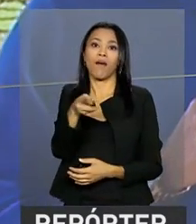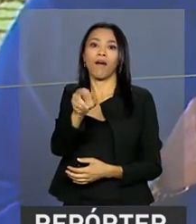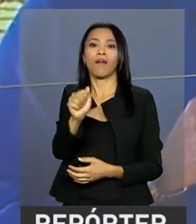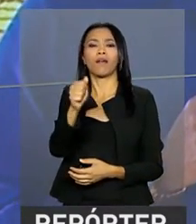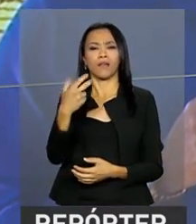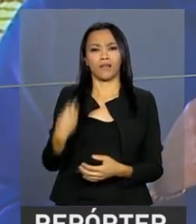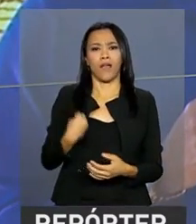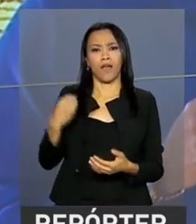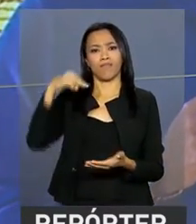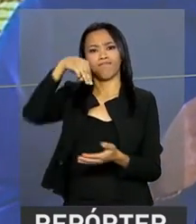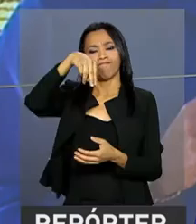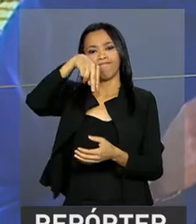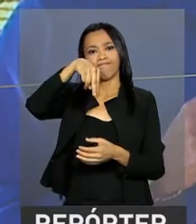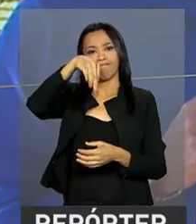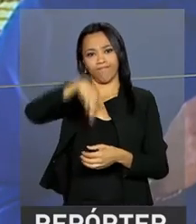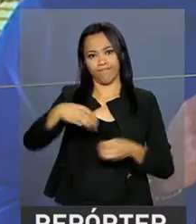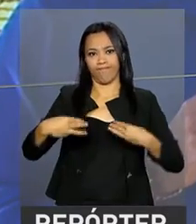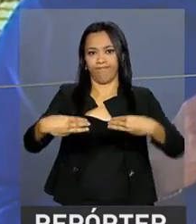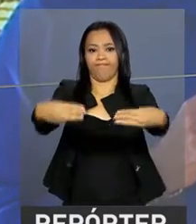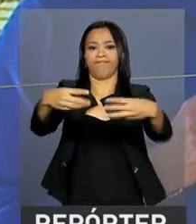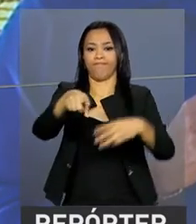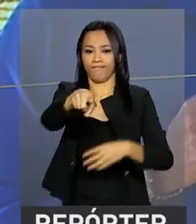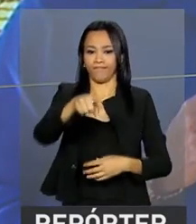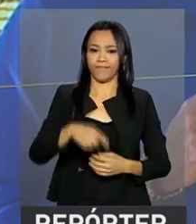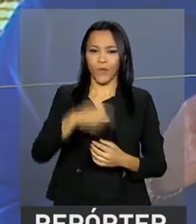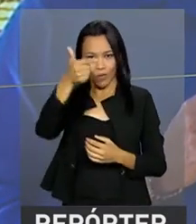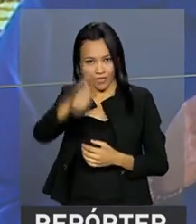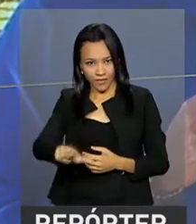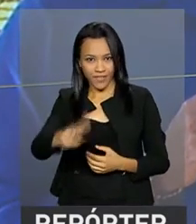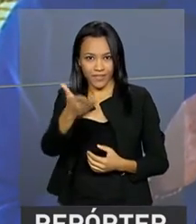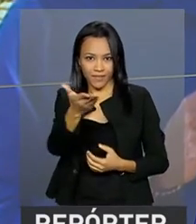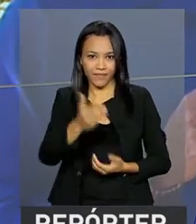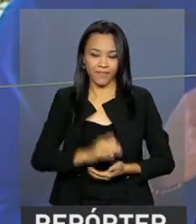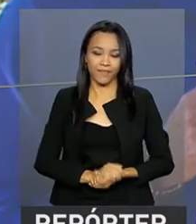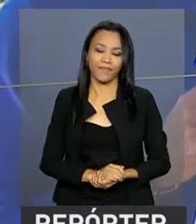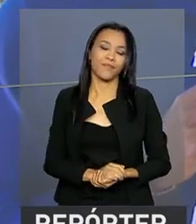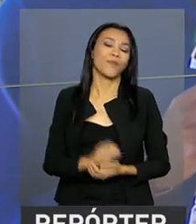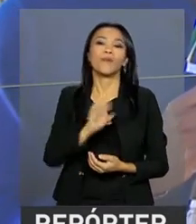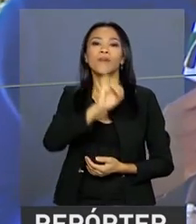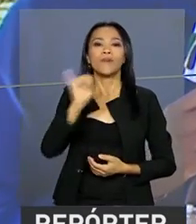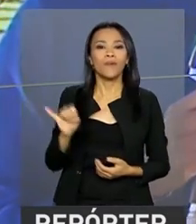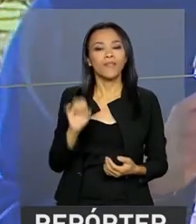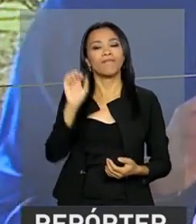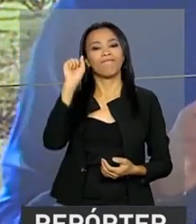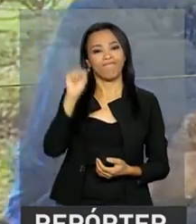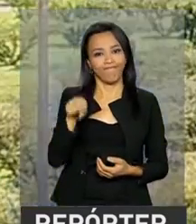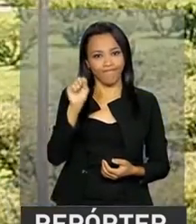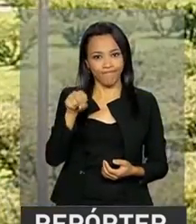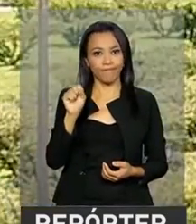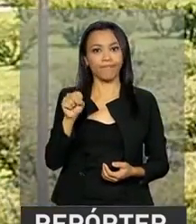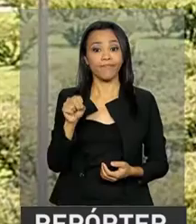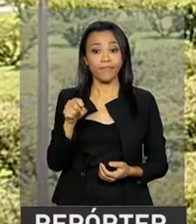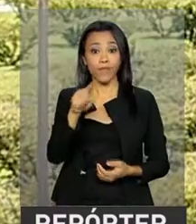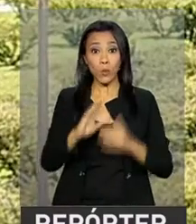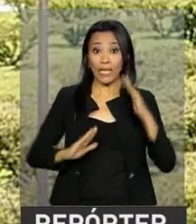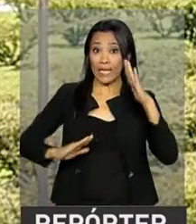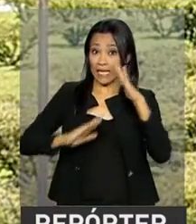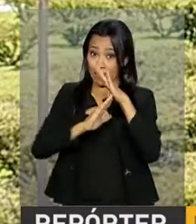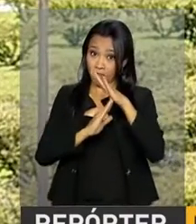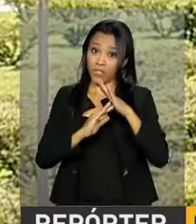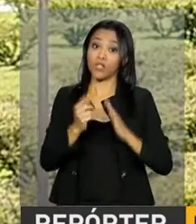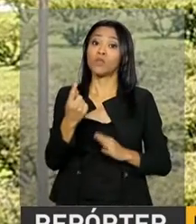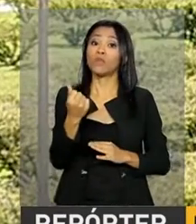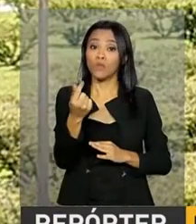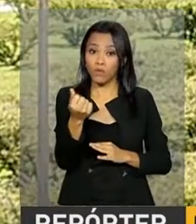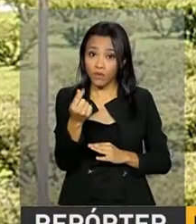Esplanada dos Ministérios. Olá, Mara, mais uma vez. Olá, Leandro. É isso mesmo, Leandro. O limite máximo